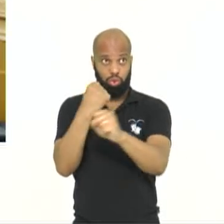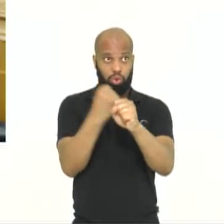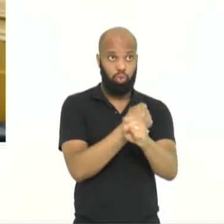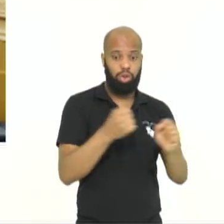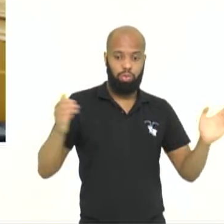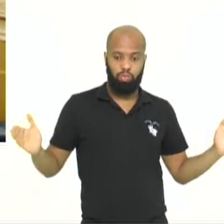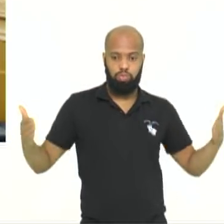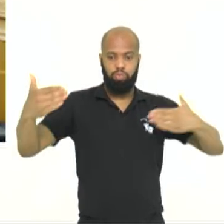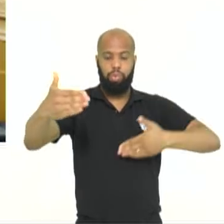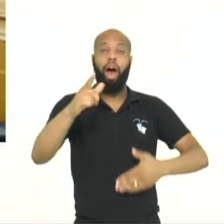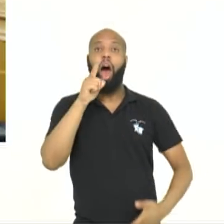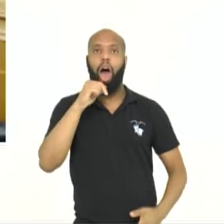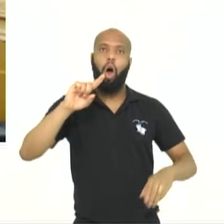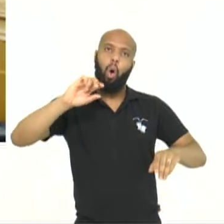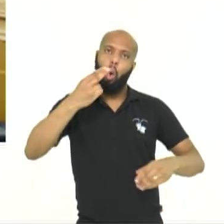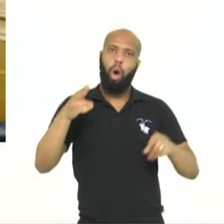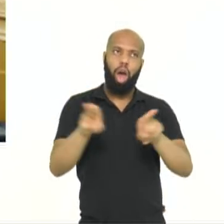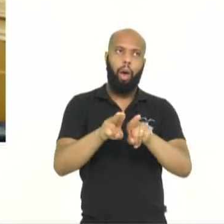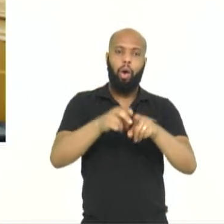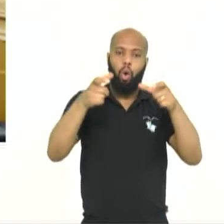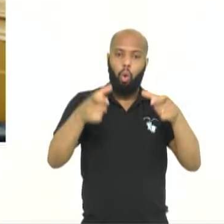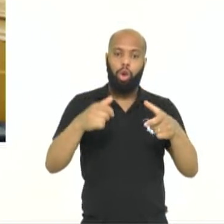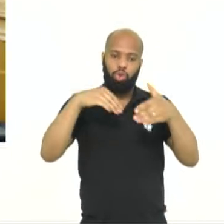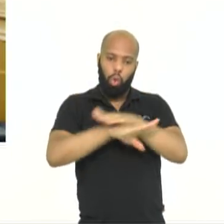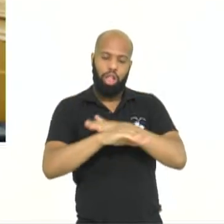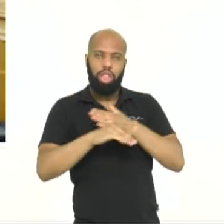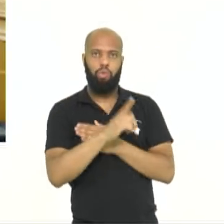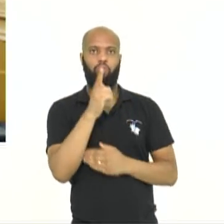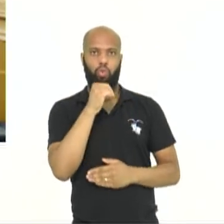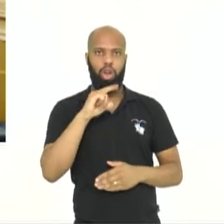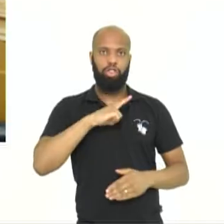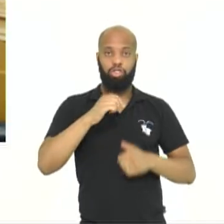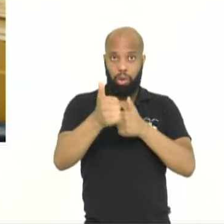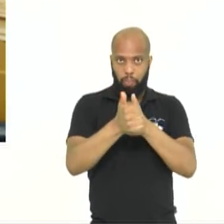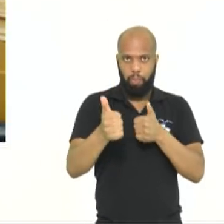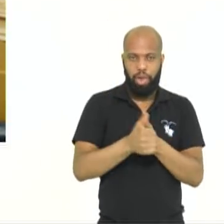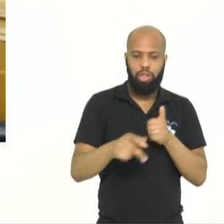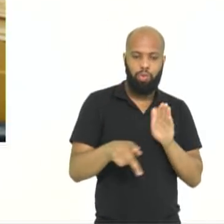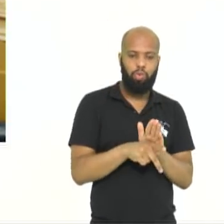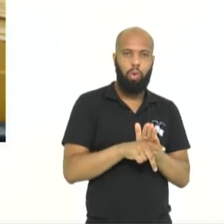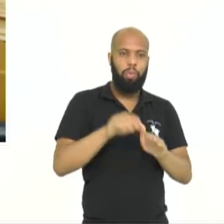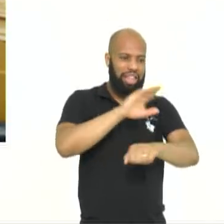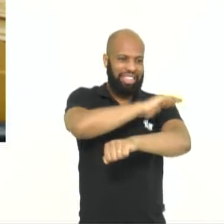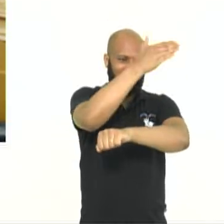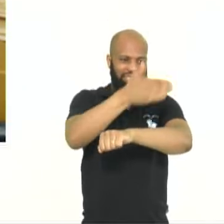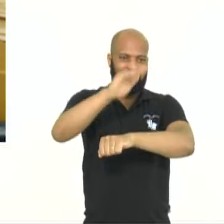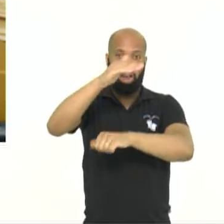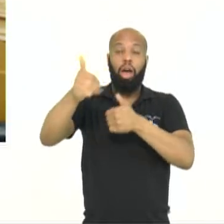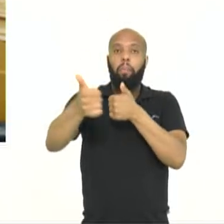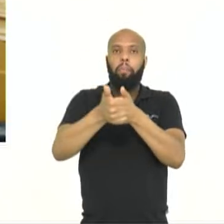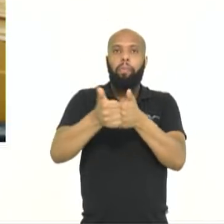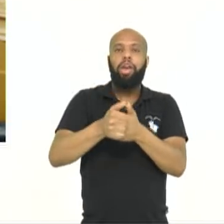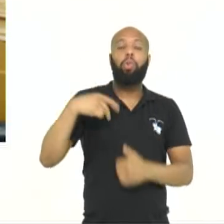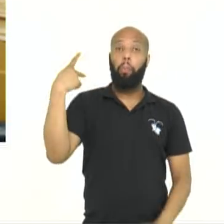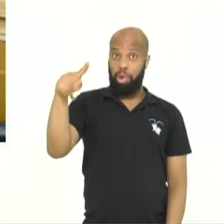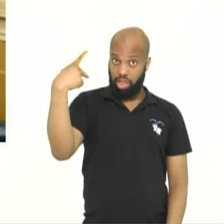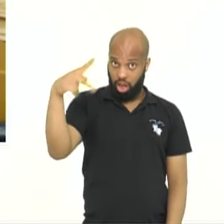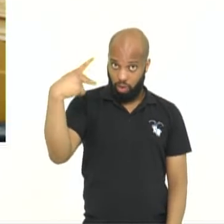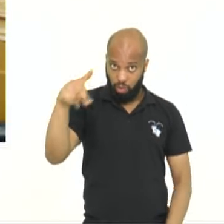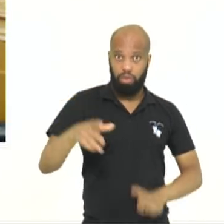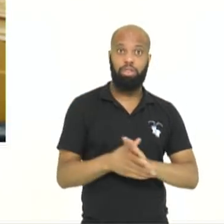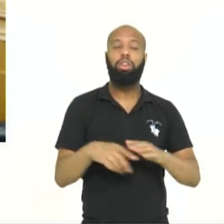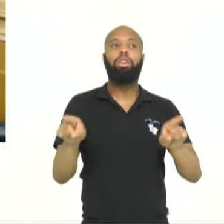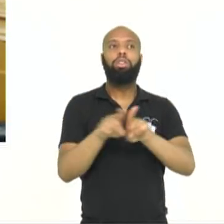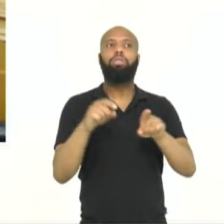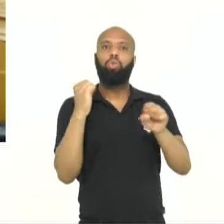caixas d'água ou das pequenas represas ao longo da Serra do Mar, ali perto do município de Piraquara. Foram